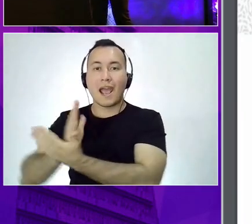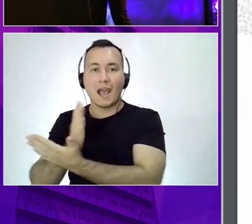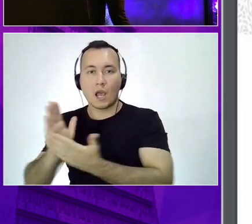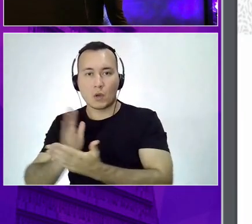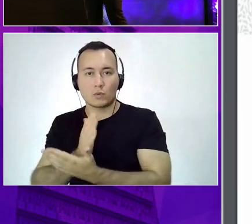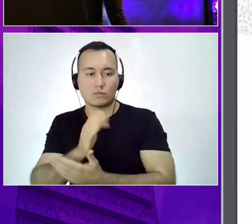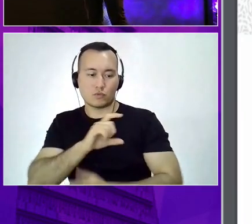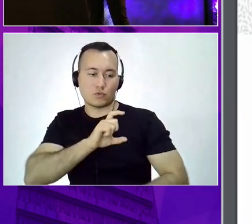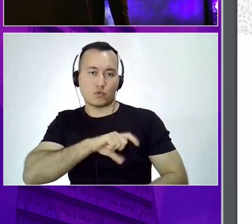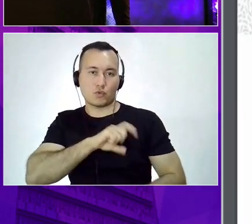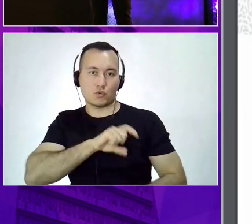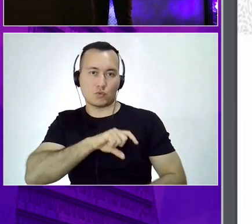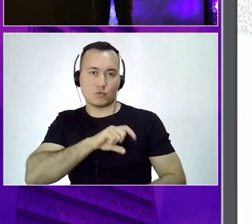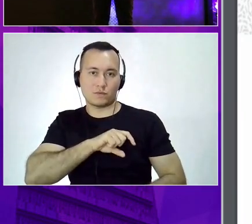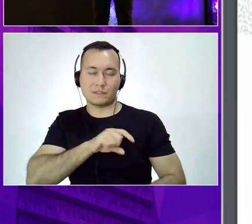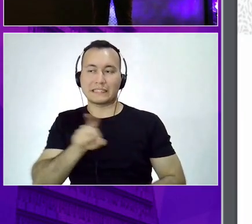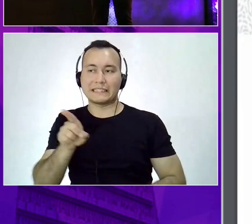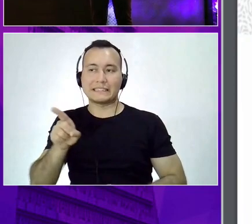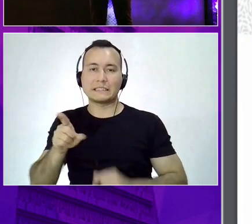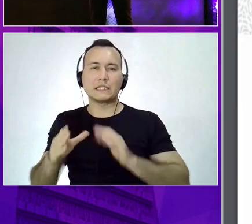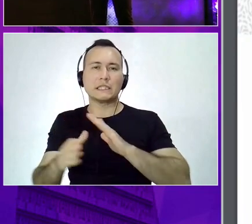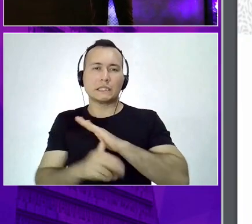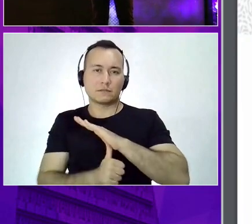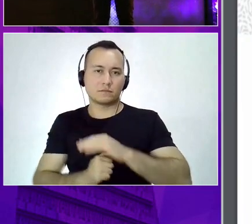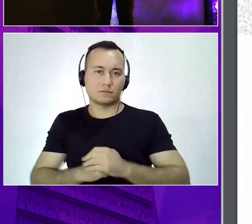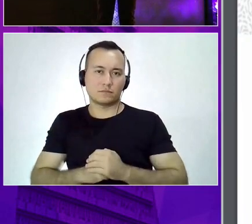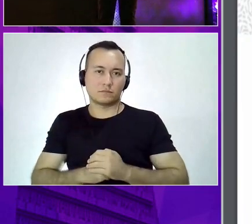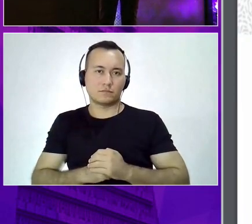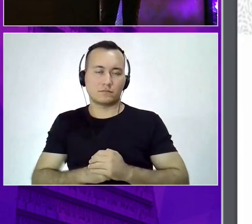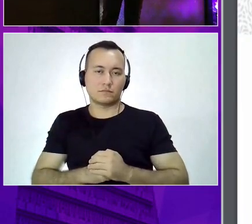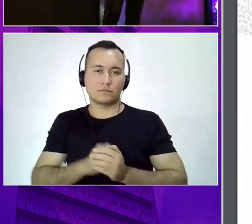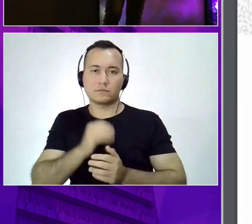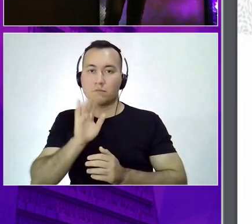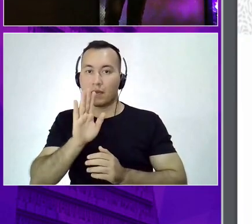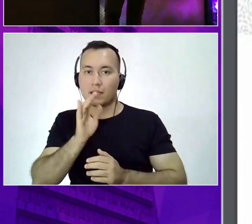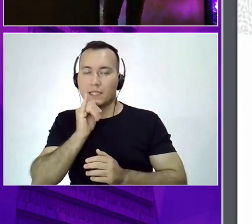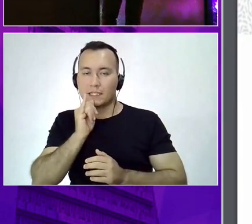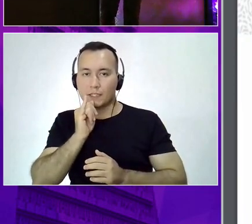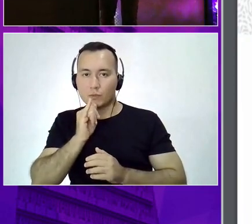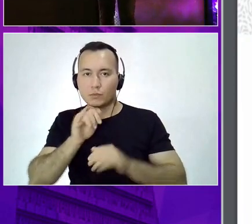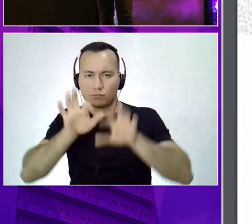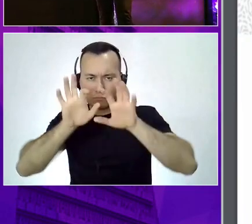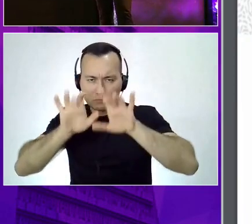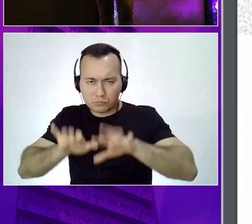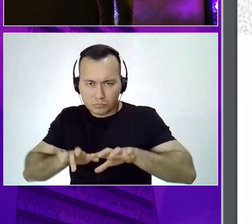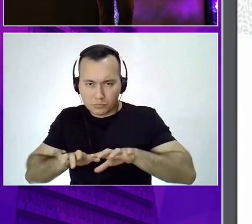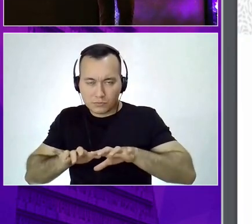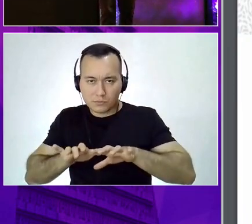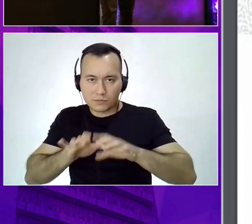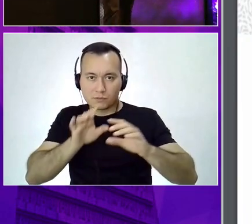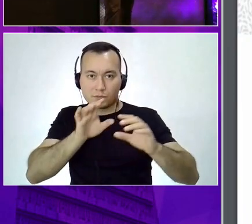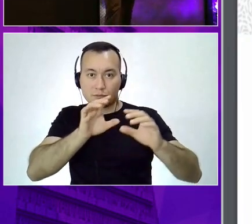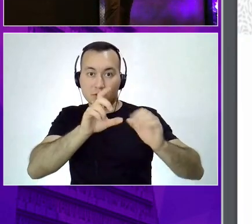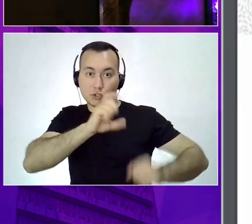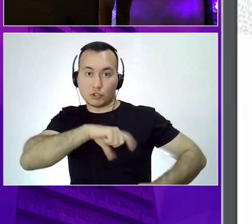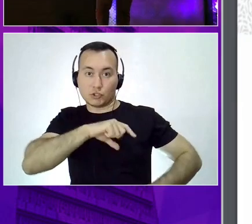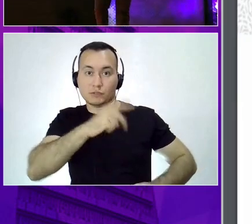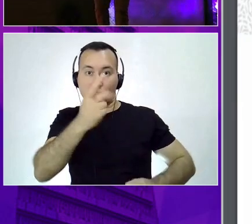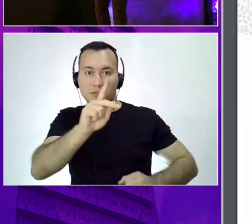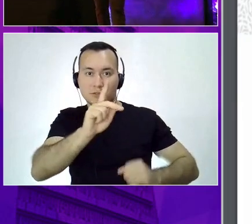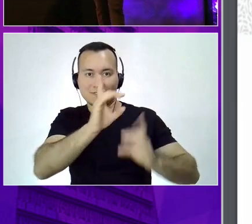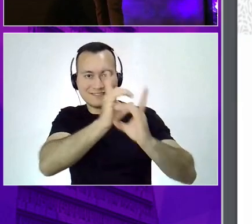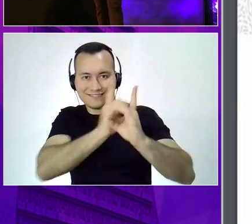sempre aqui em Porto Alegre num valor de até R$ 100. De repente, tem um consumo lá nos Estados Unidos no valor